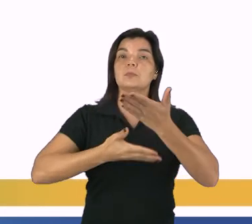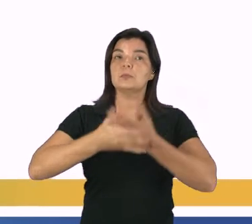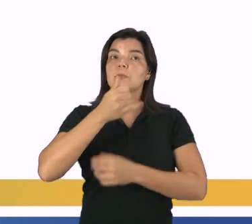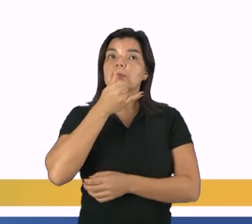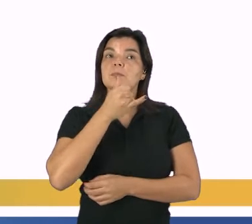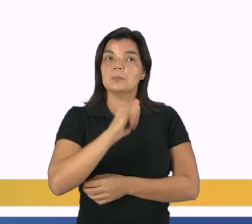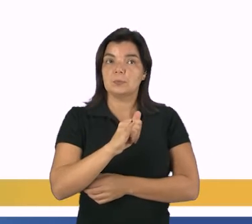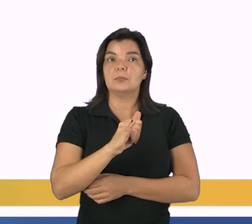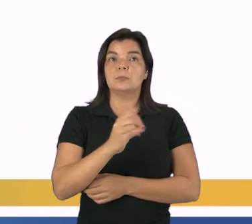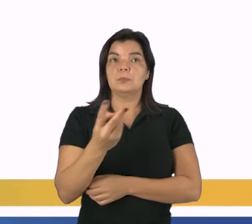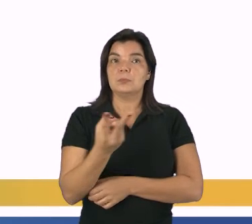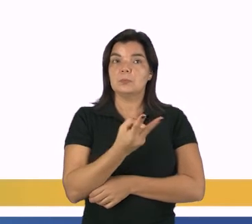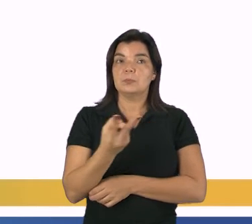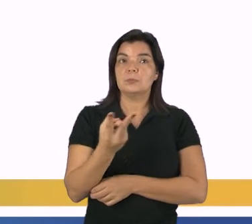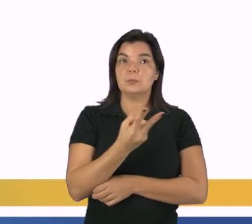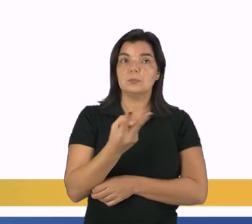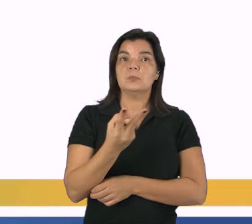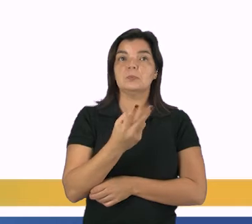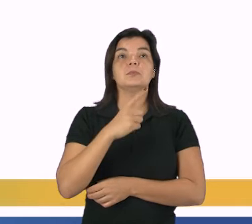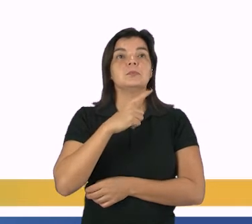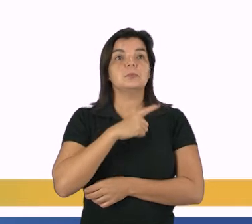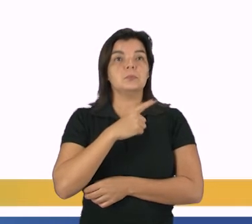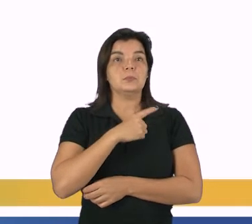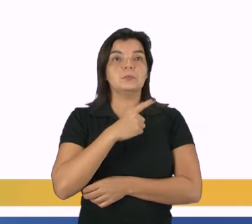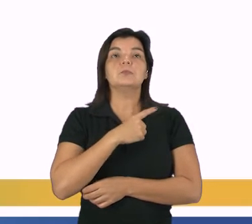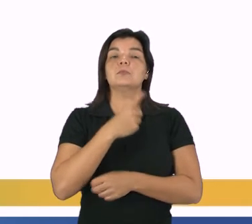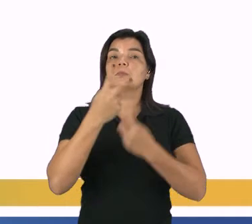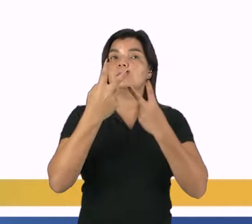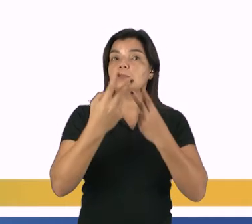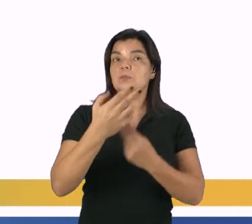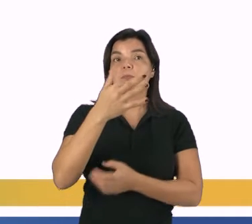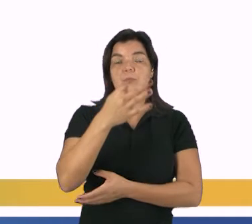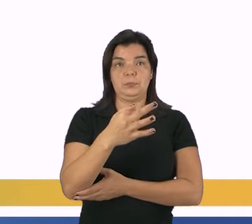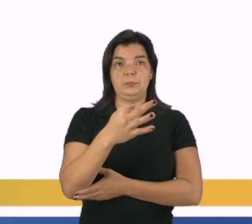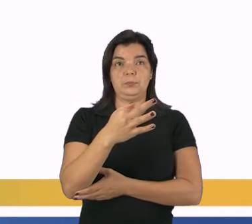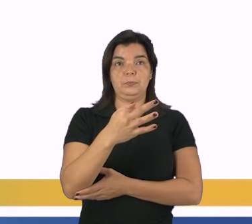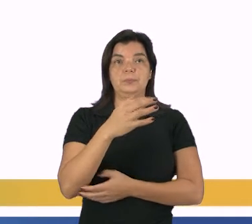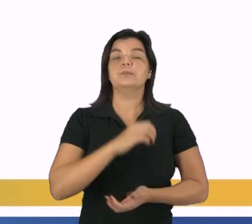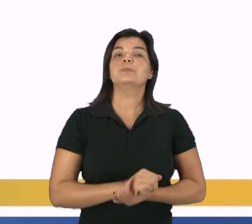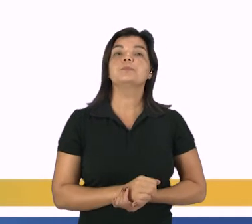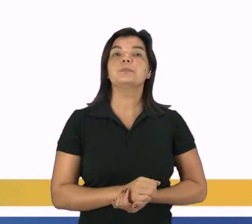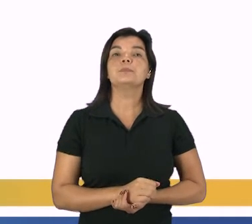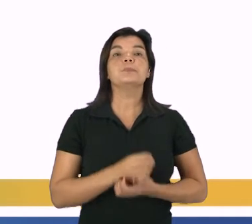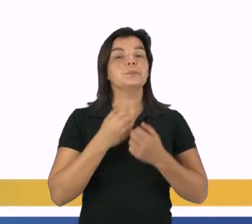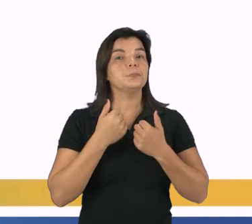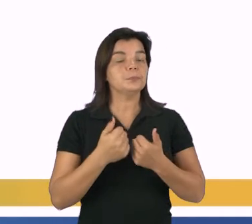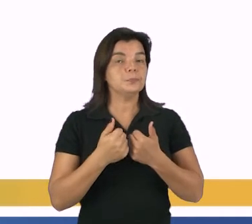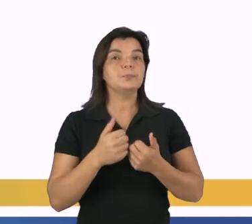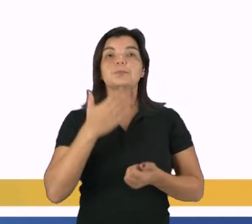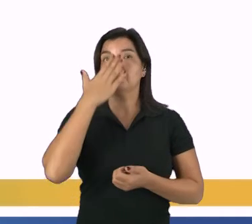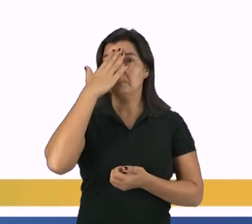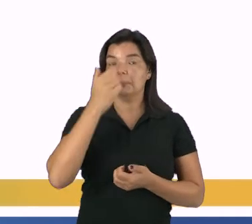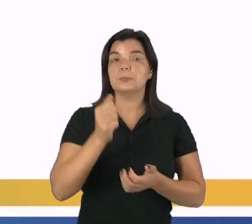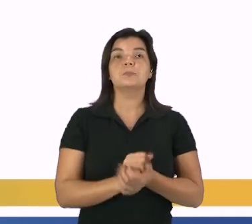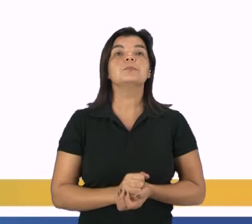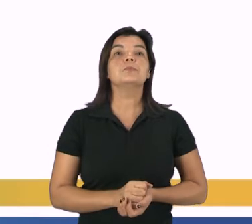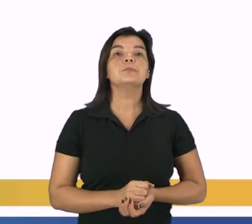e a carga é dada em Coulomb. Tudo bem? Essas unidades aí têm que estar bem dominadas. Duas cargas